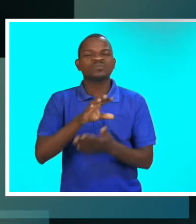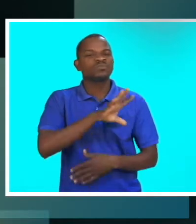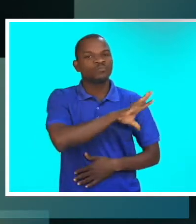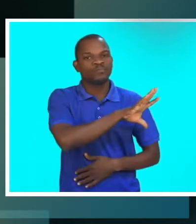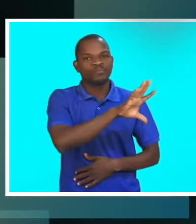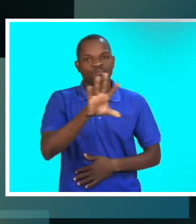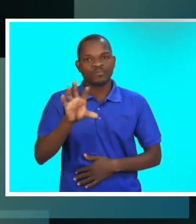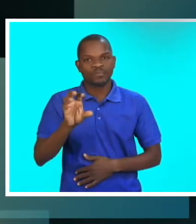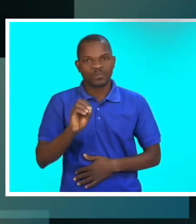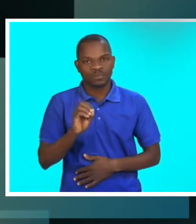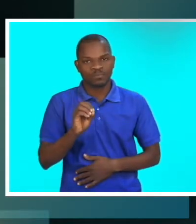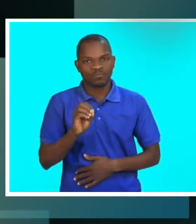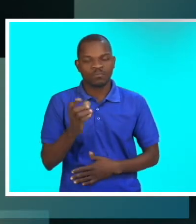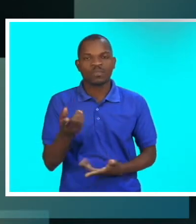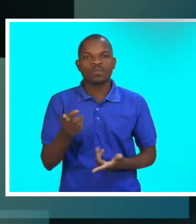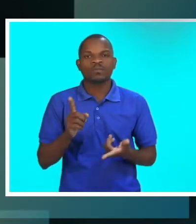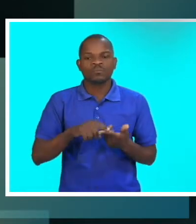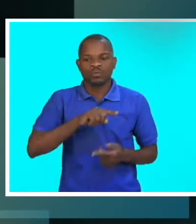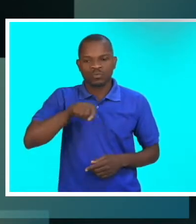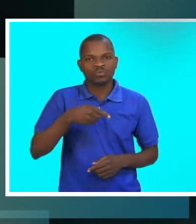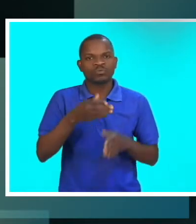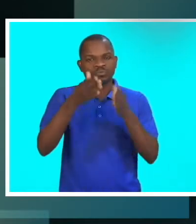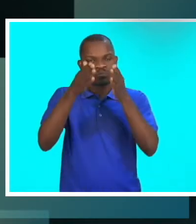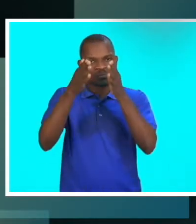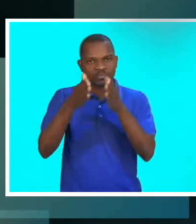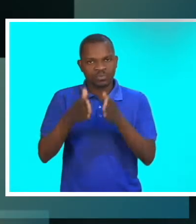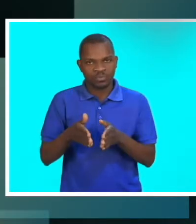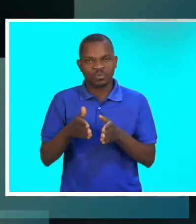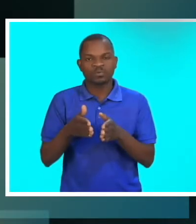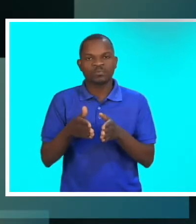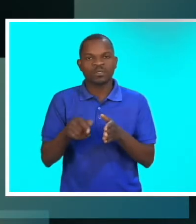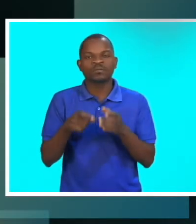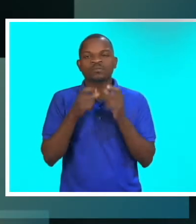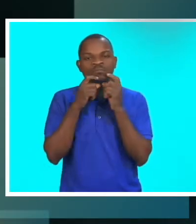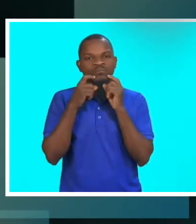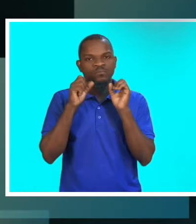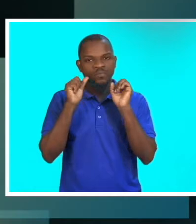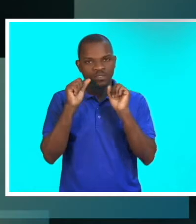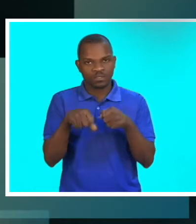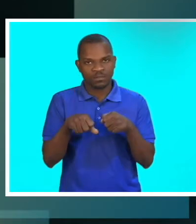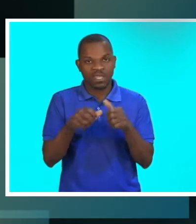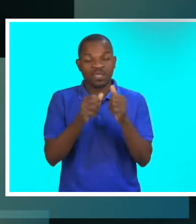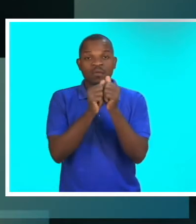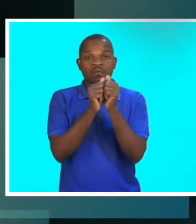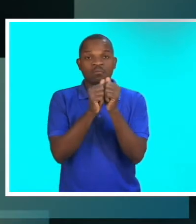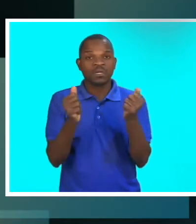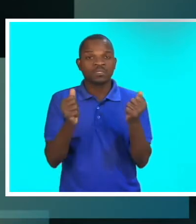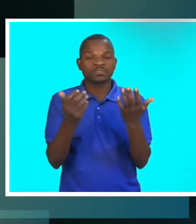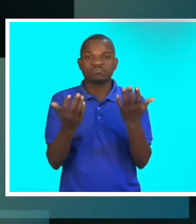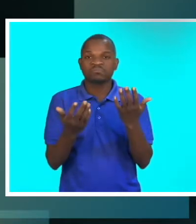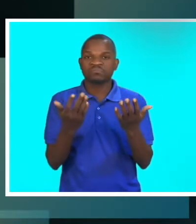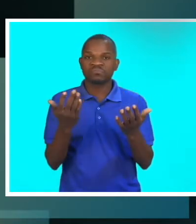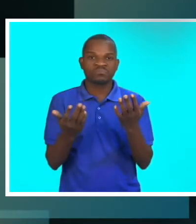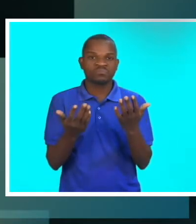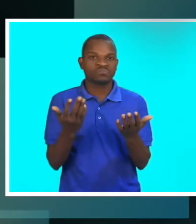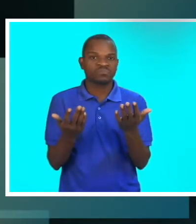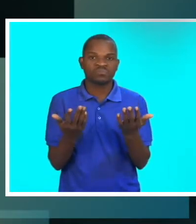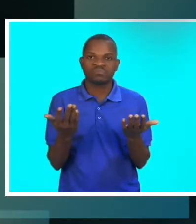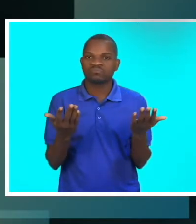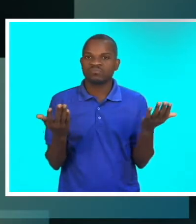gostava da cidade joão band mas não há a lua